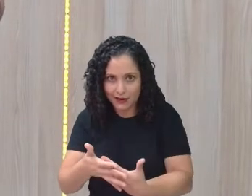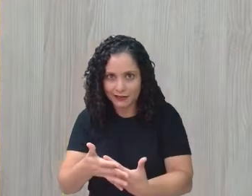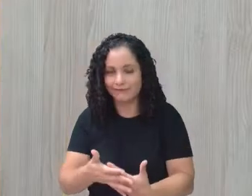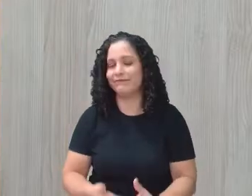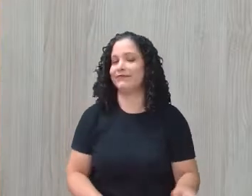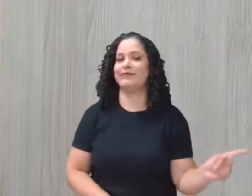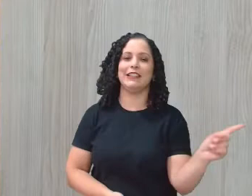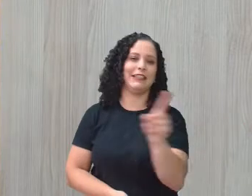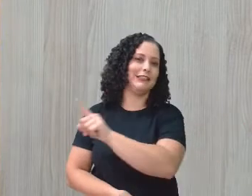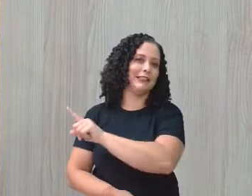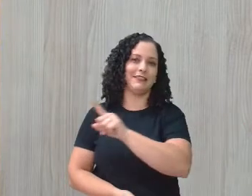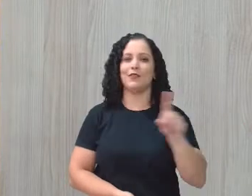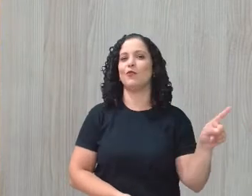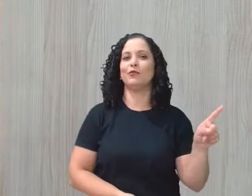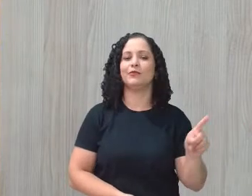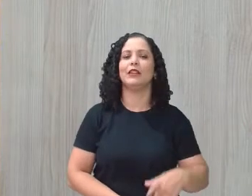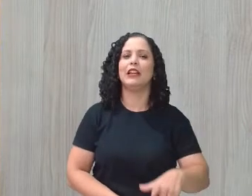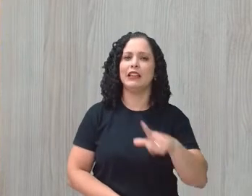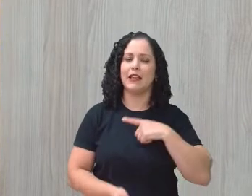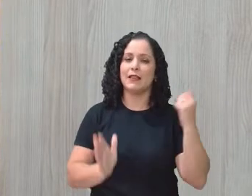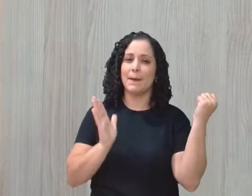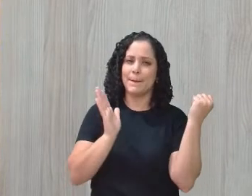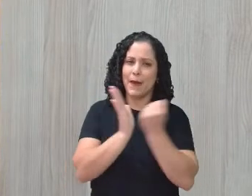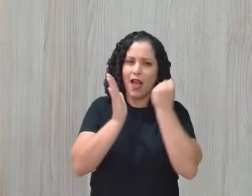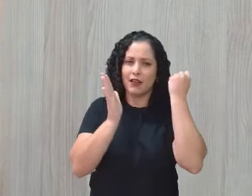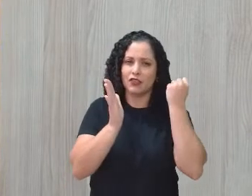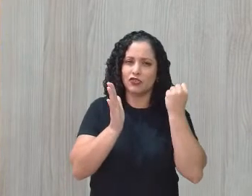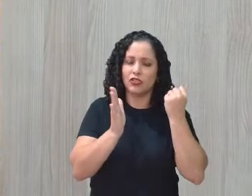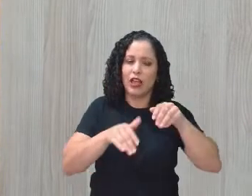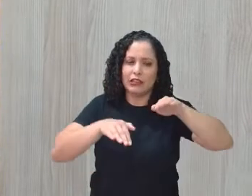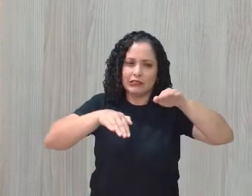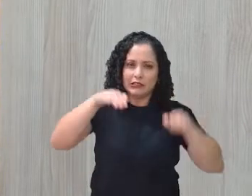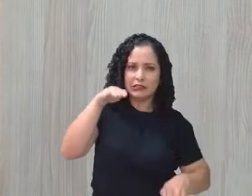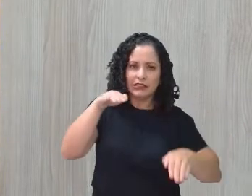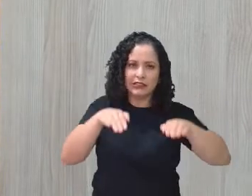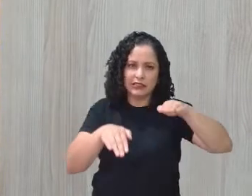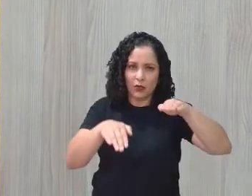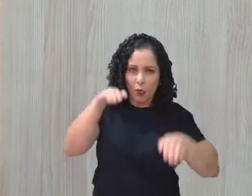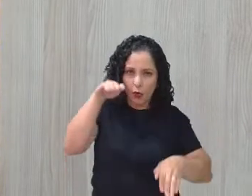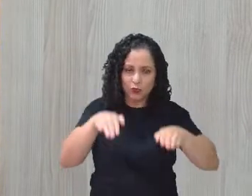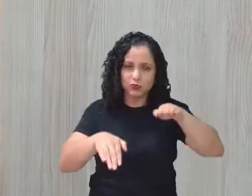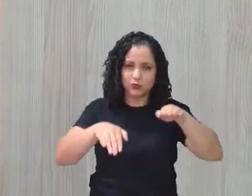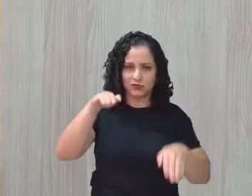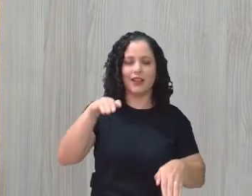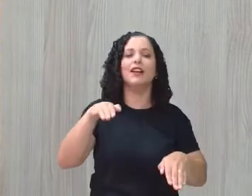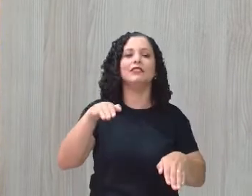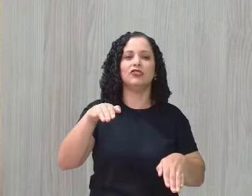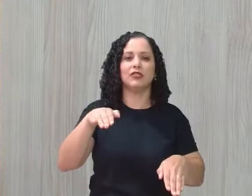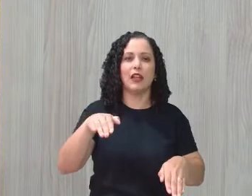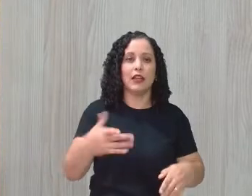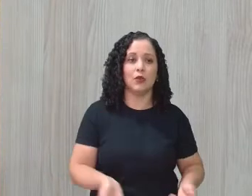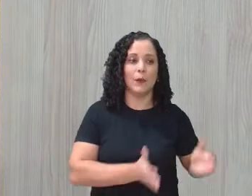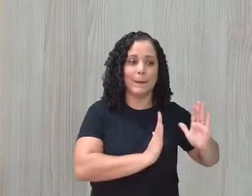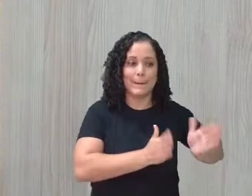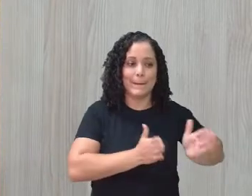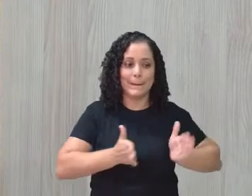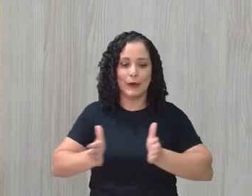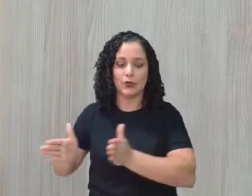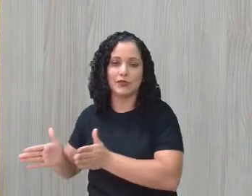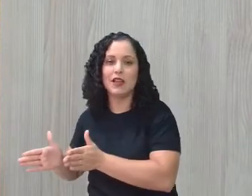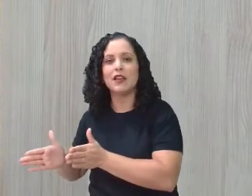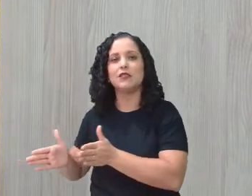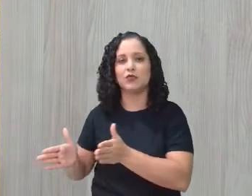teve, né, professor? Não teve. A gente tem várias marcas de desigualdades ao longo do processo, né, de formação histórica do ser humano, da